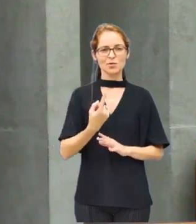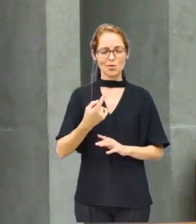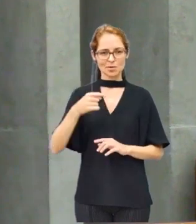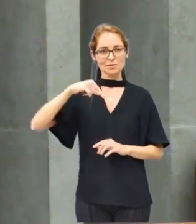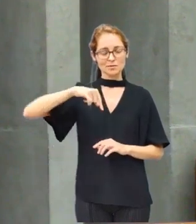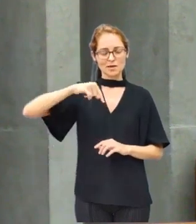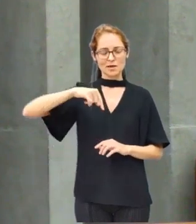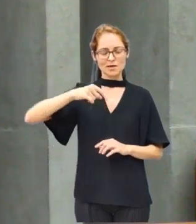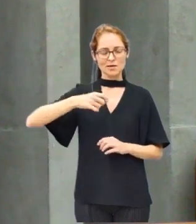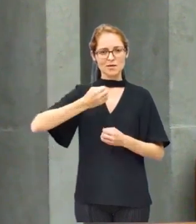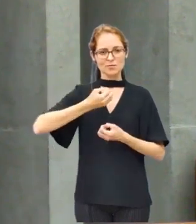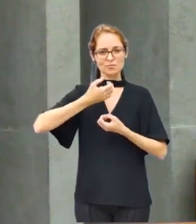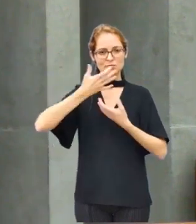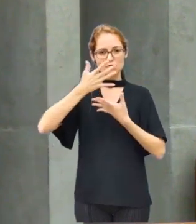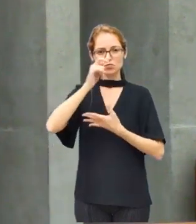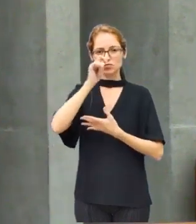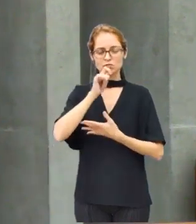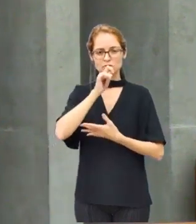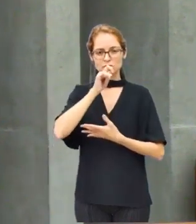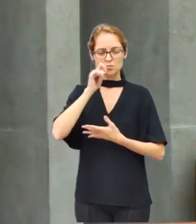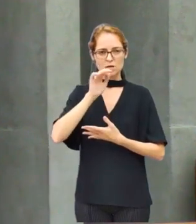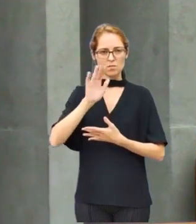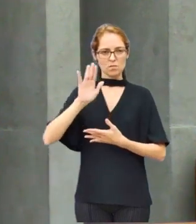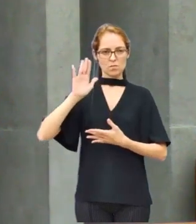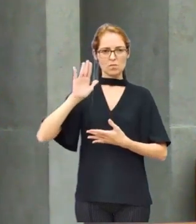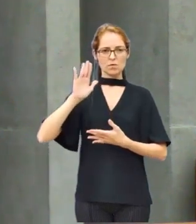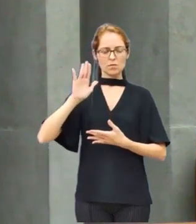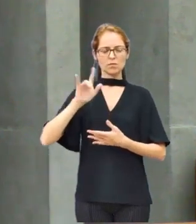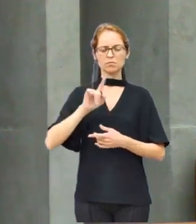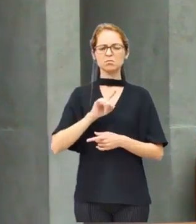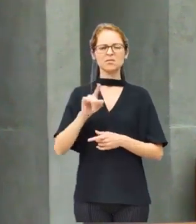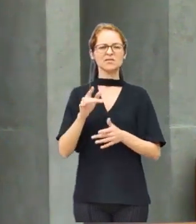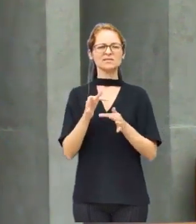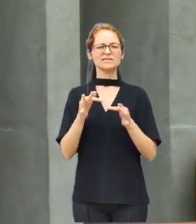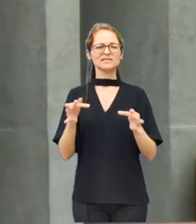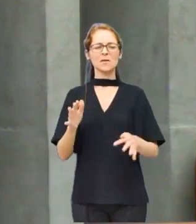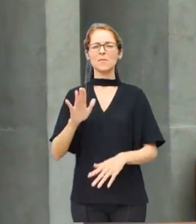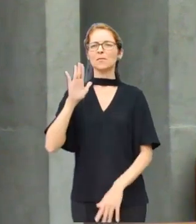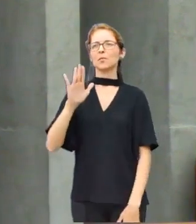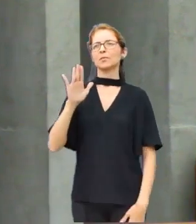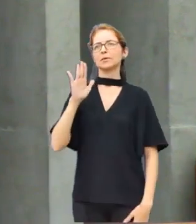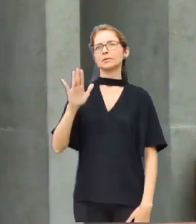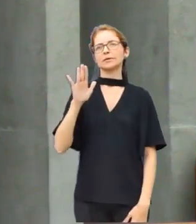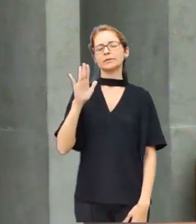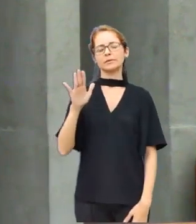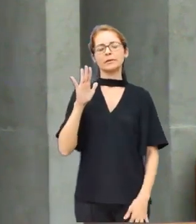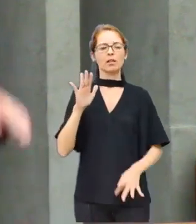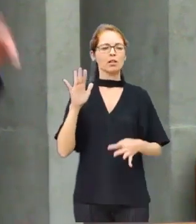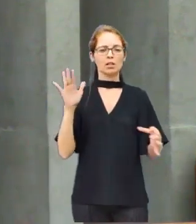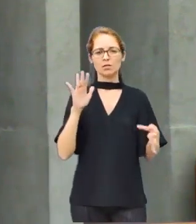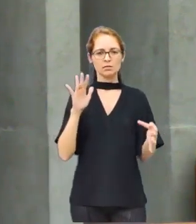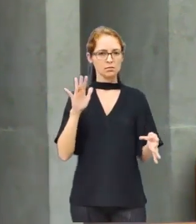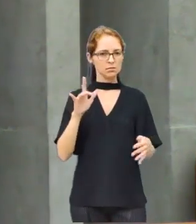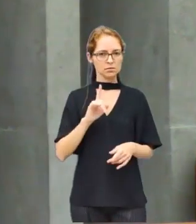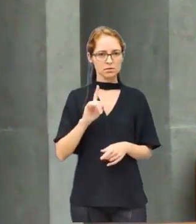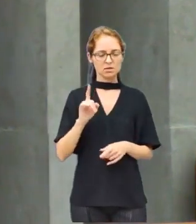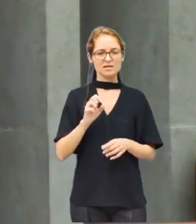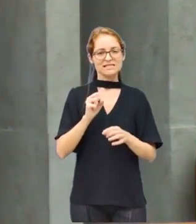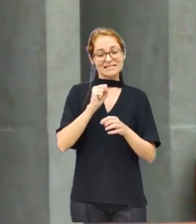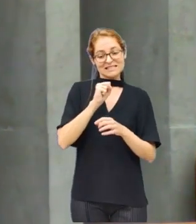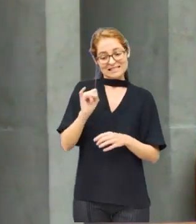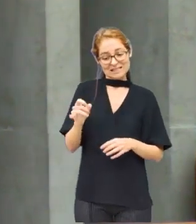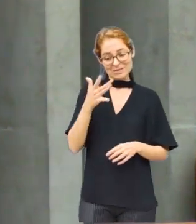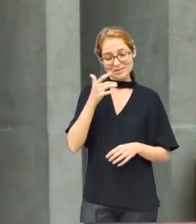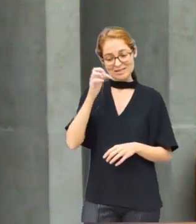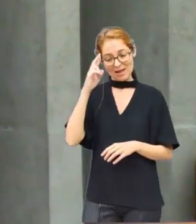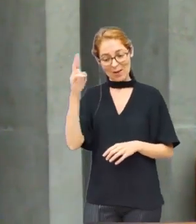fala sobre os juramentos e votos. Não é simplesmente fazer promessas para o Senhor. Olha, se o Senhor me livrar dessa aqui, eu